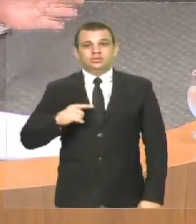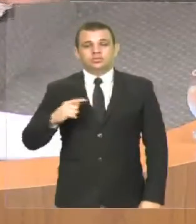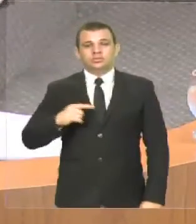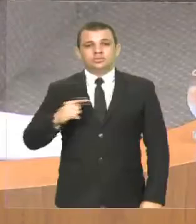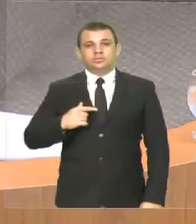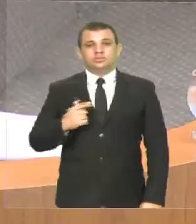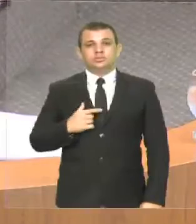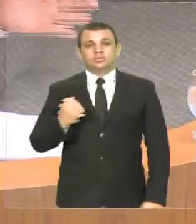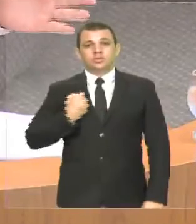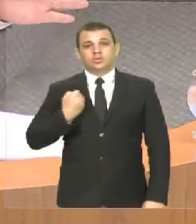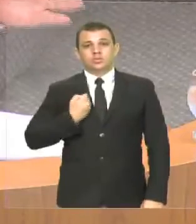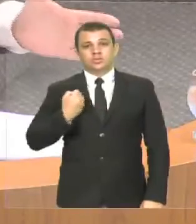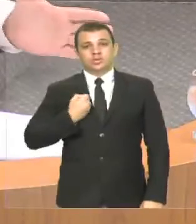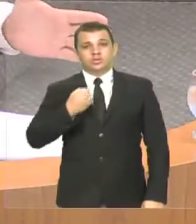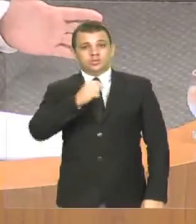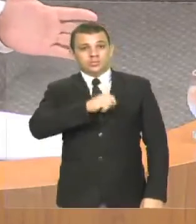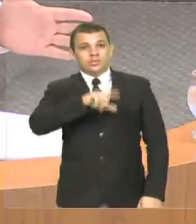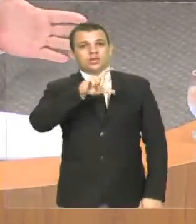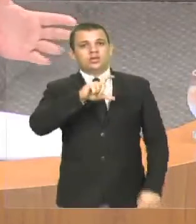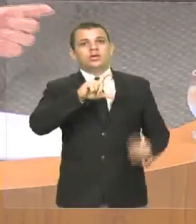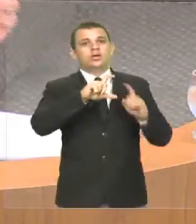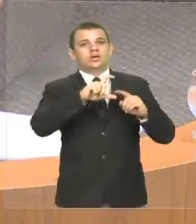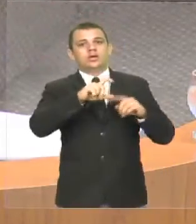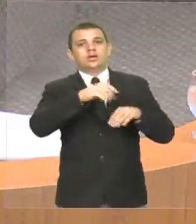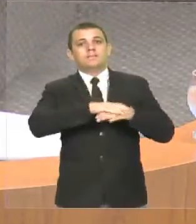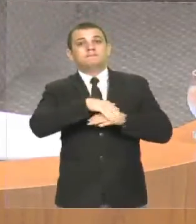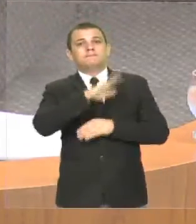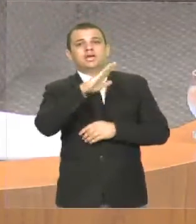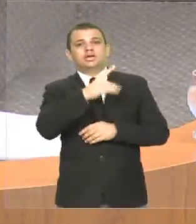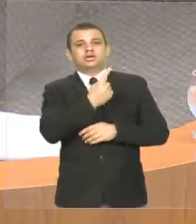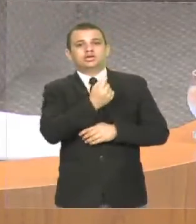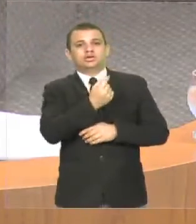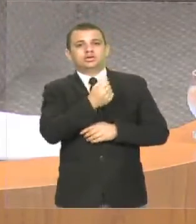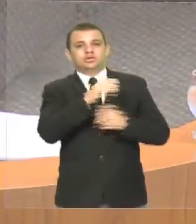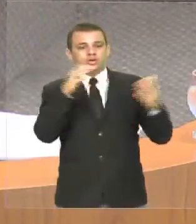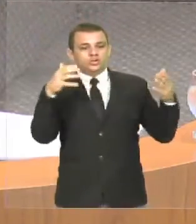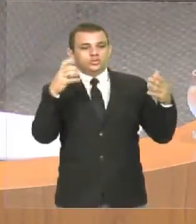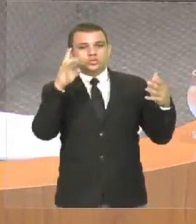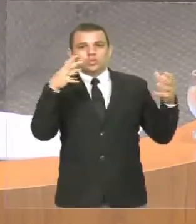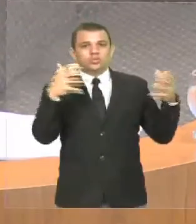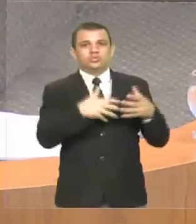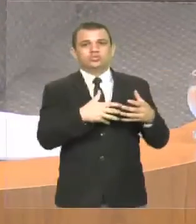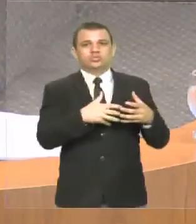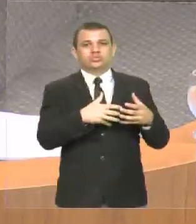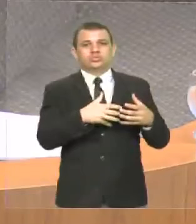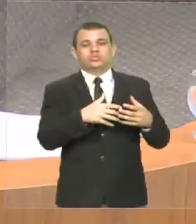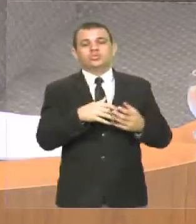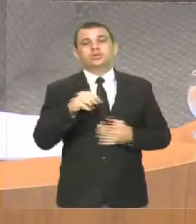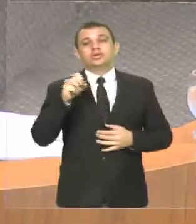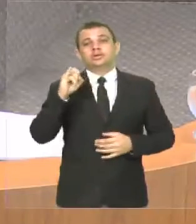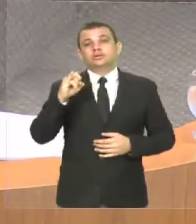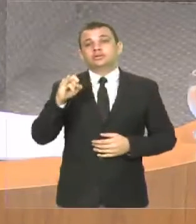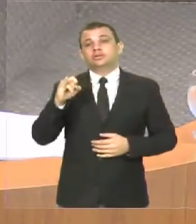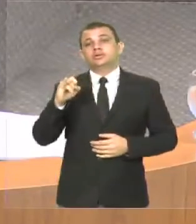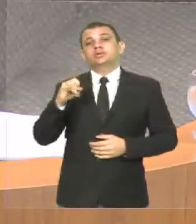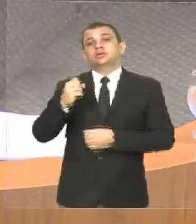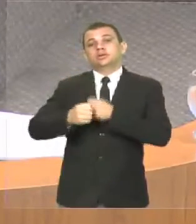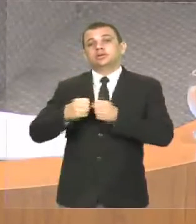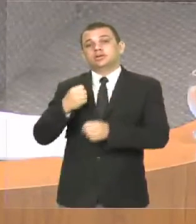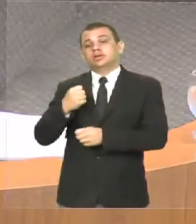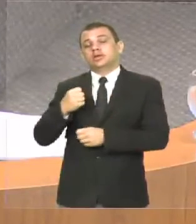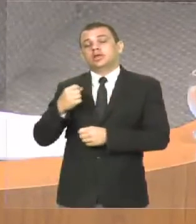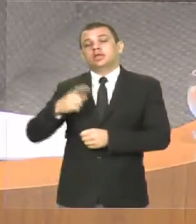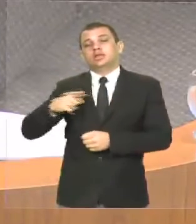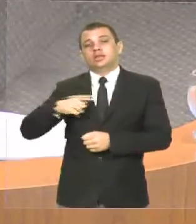número, menor a concentração de renda. E nós tivemos, de 2014 para 2015, em 2014,